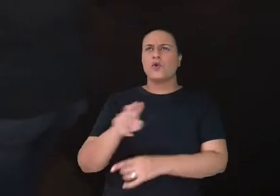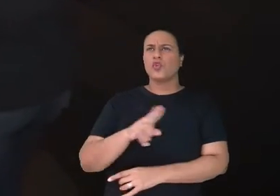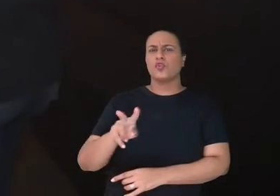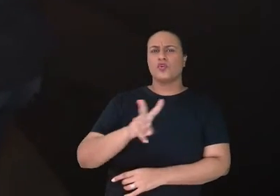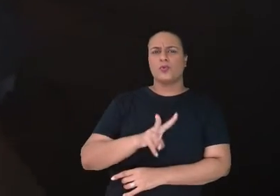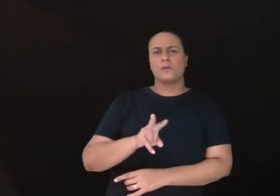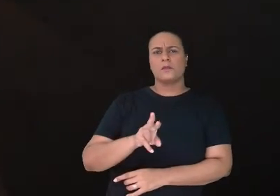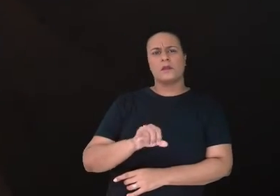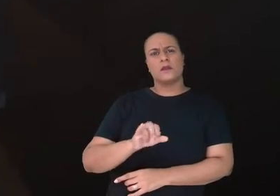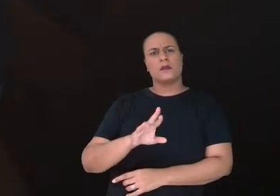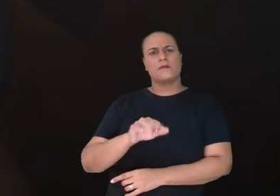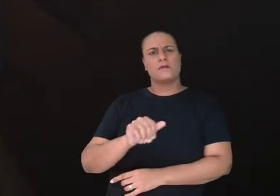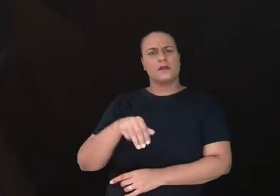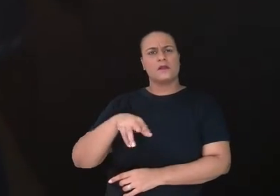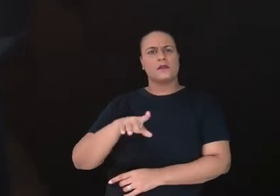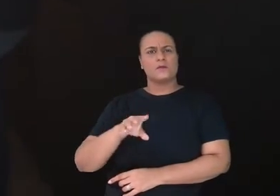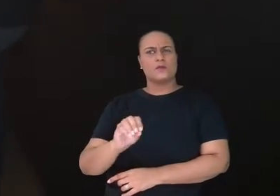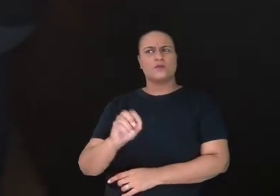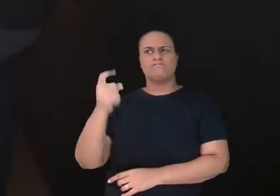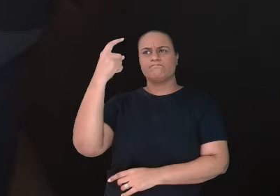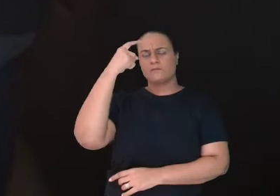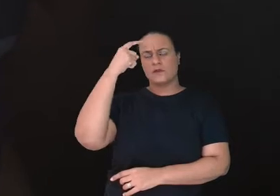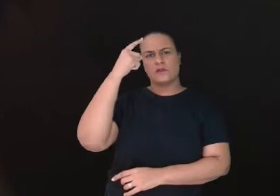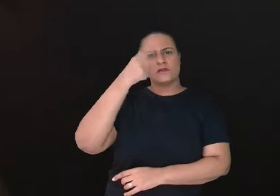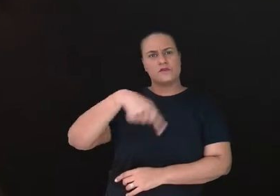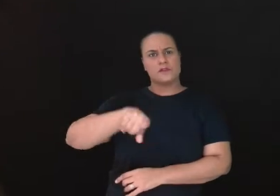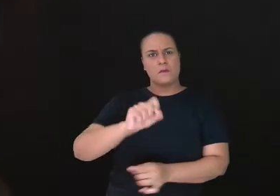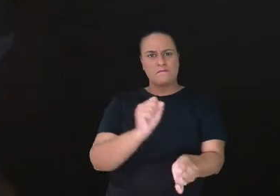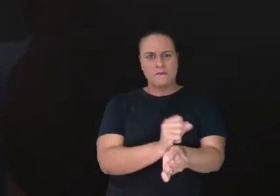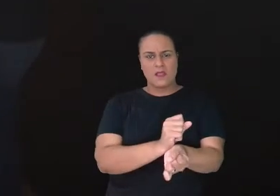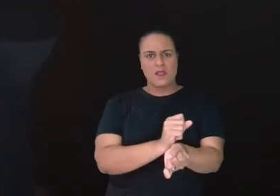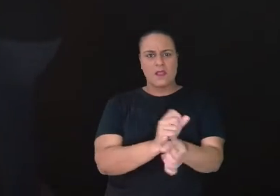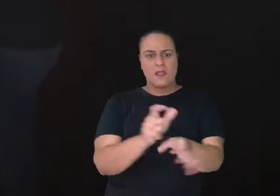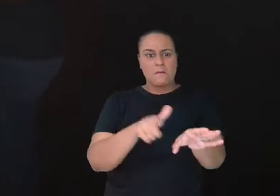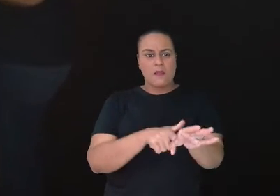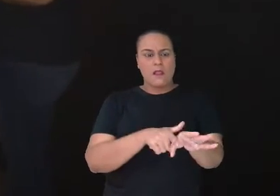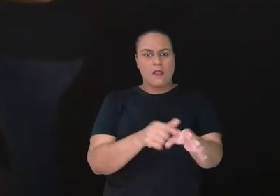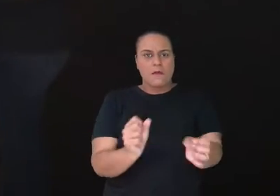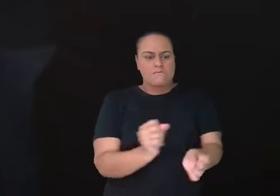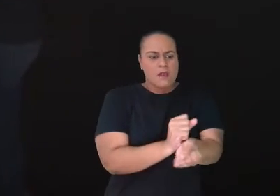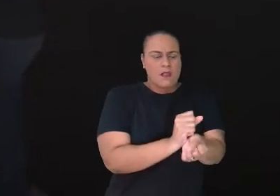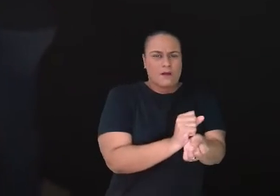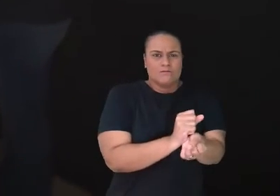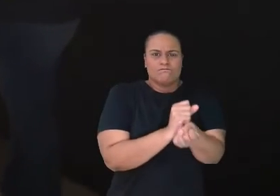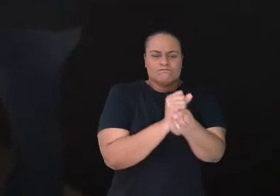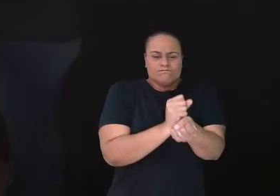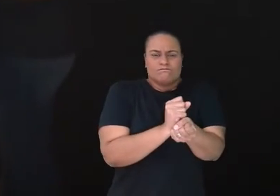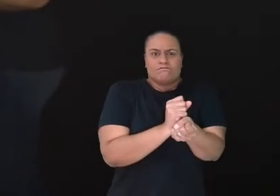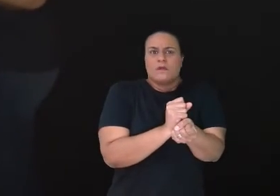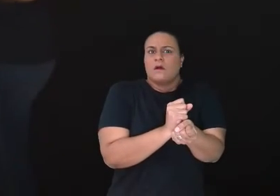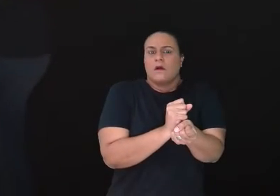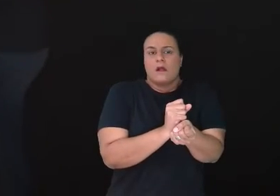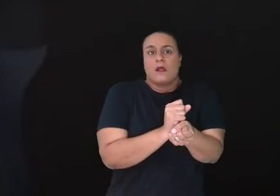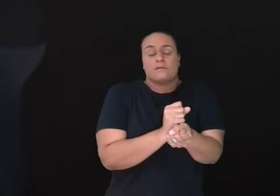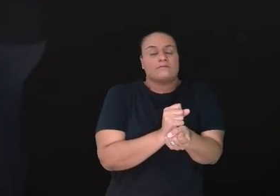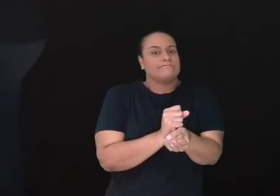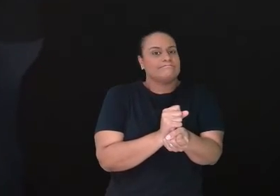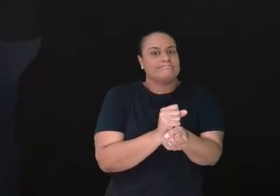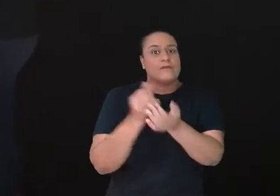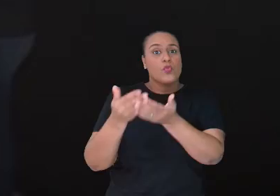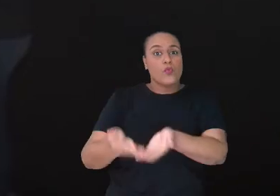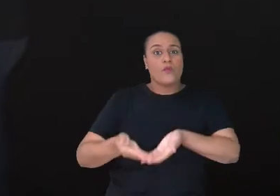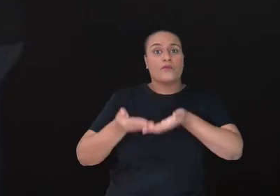Viramundo? Porque imagine você estar com os pés e as mãos presas ao mesmo tempo no porão de um navio em alto